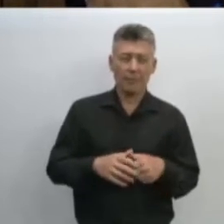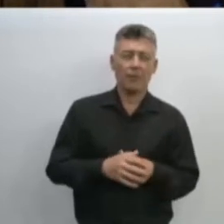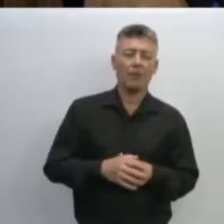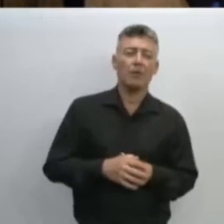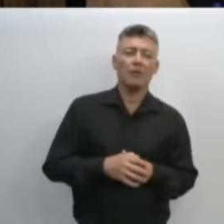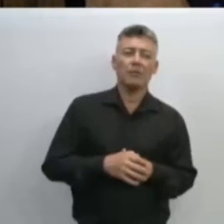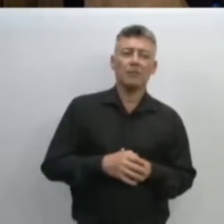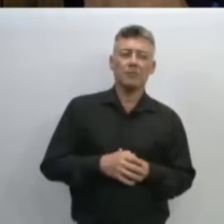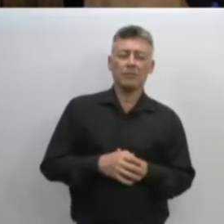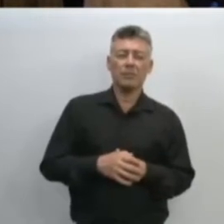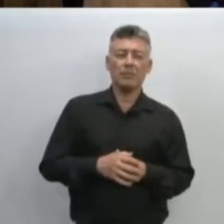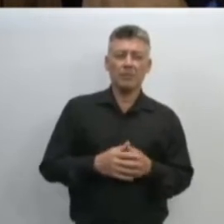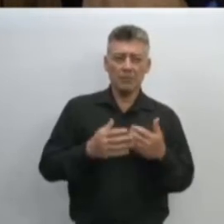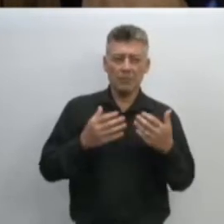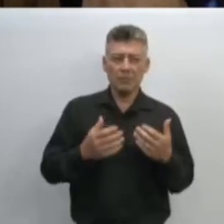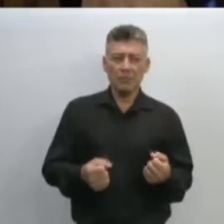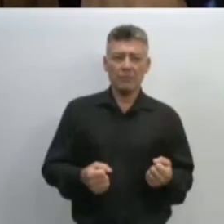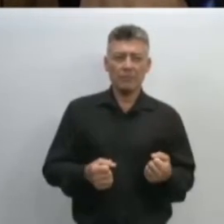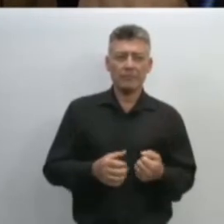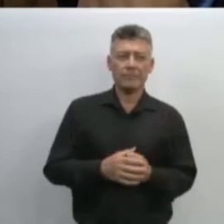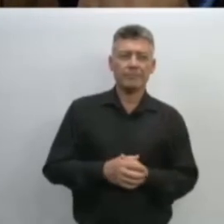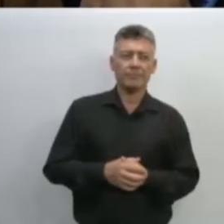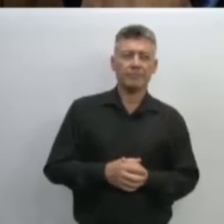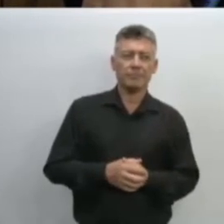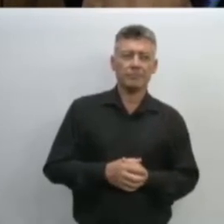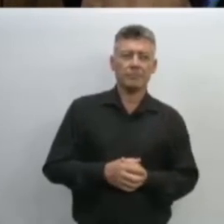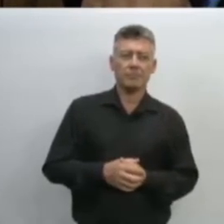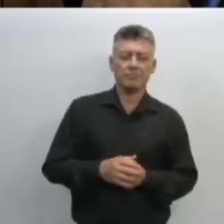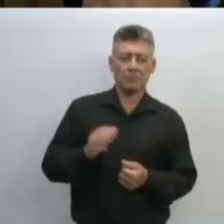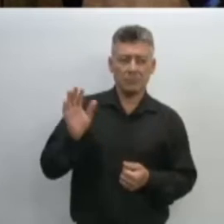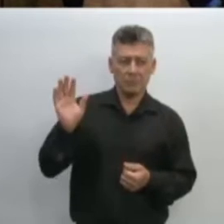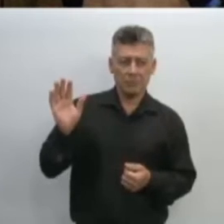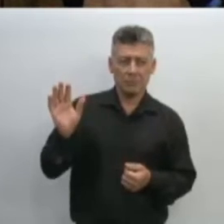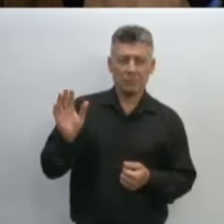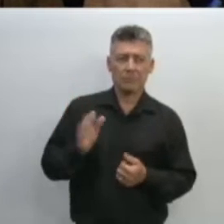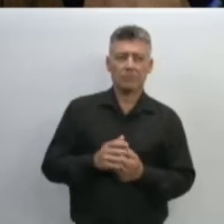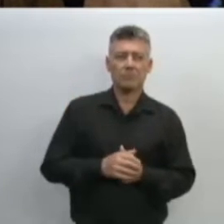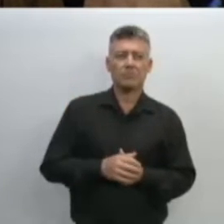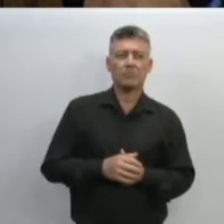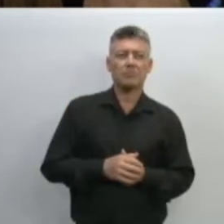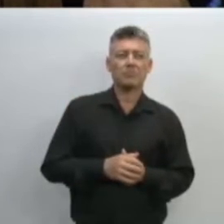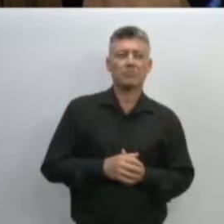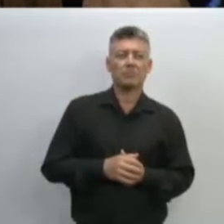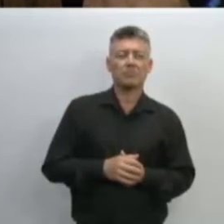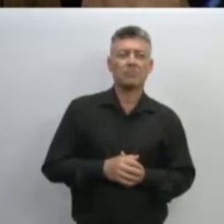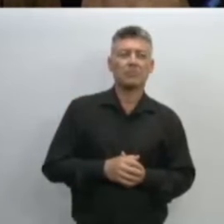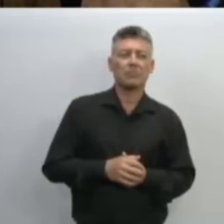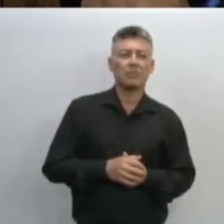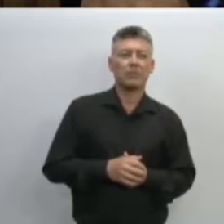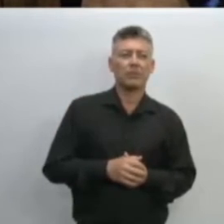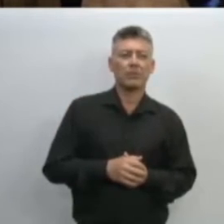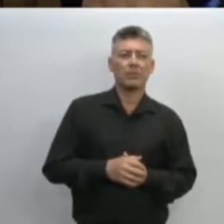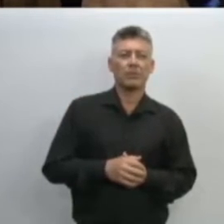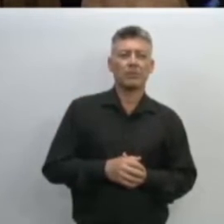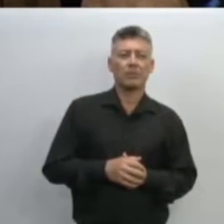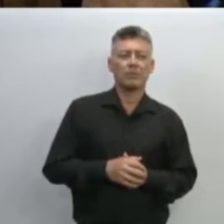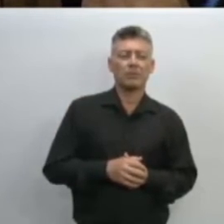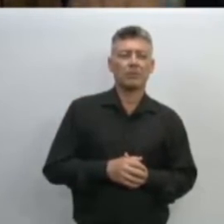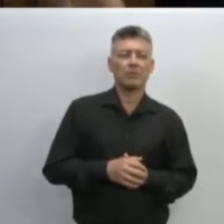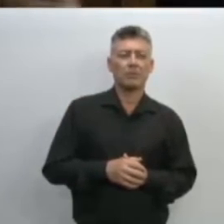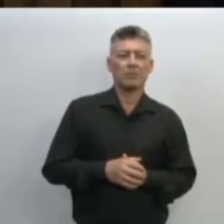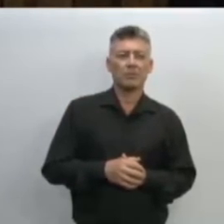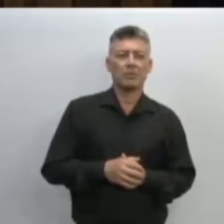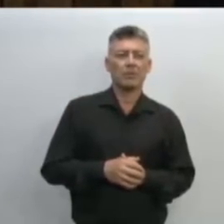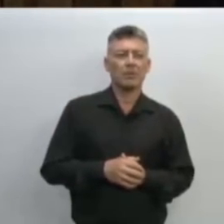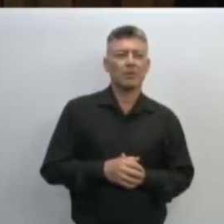estão. Aprovado. Só para declarar, senhor. Prioridade, declaração de voto, propositor do referido projeto de lei.